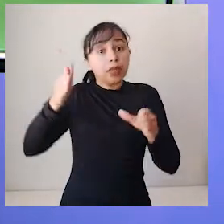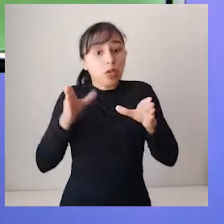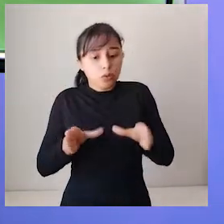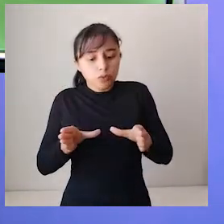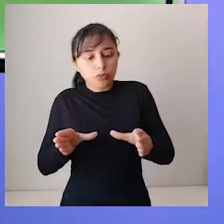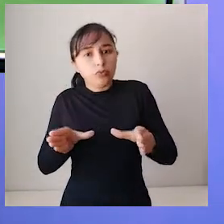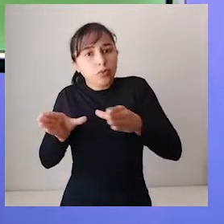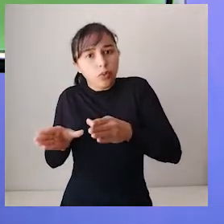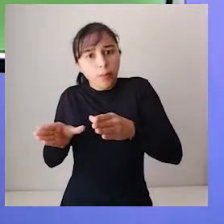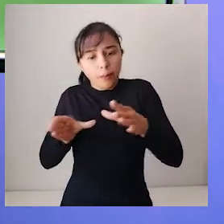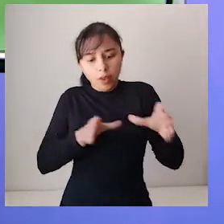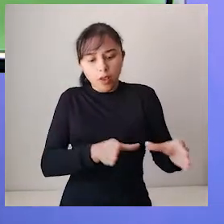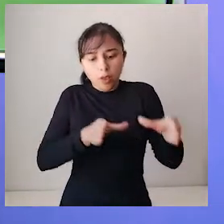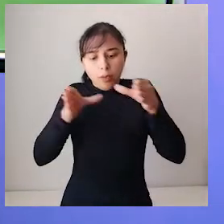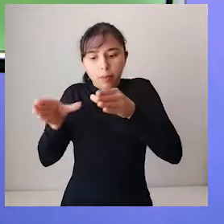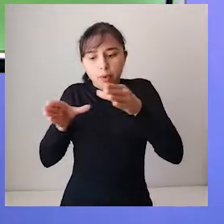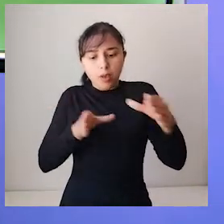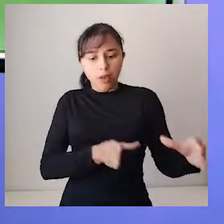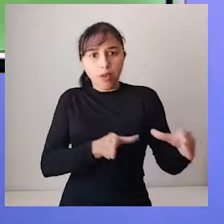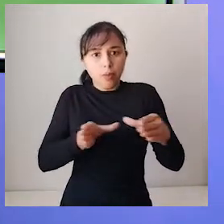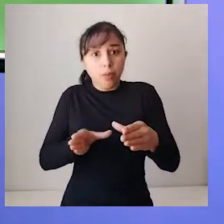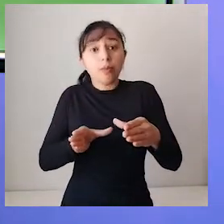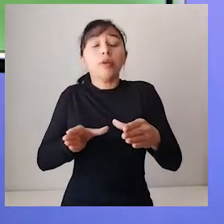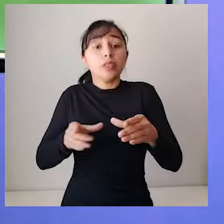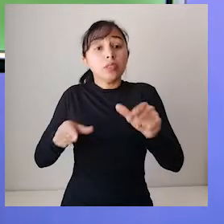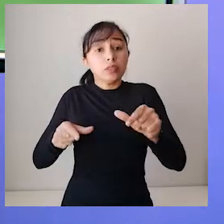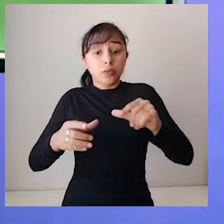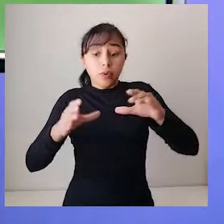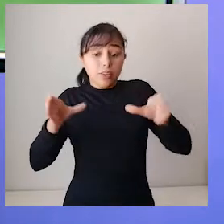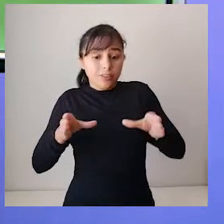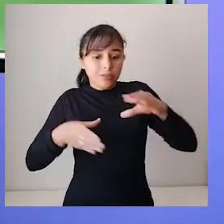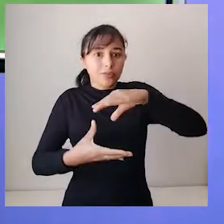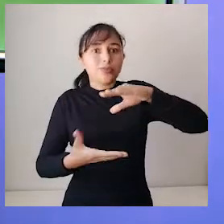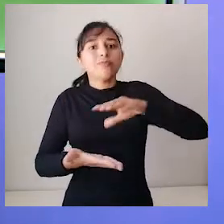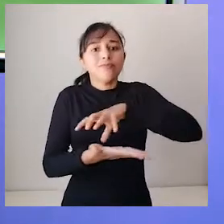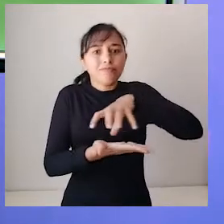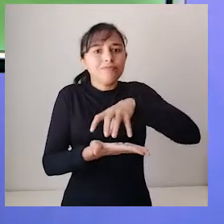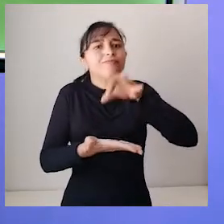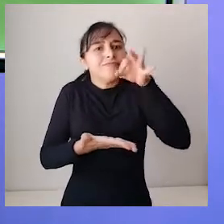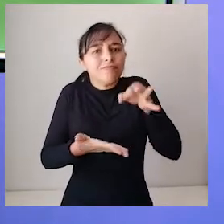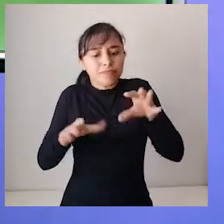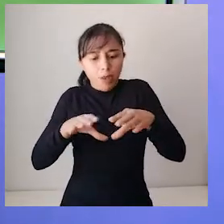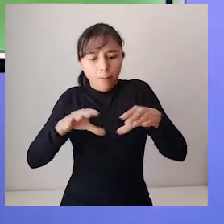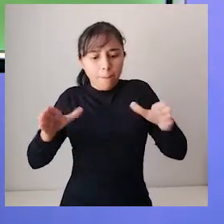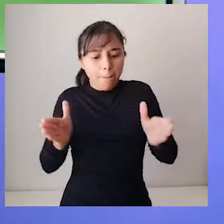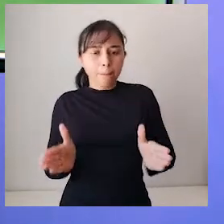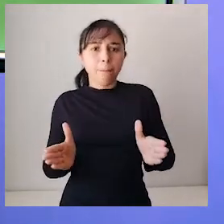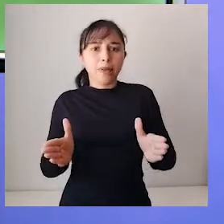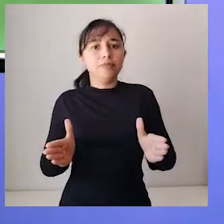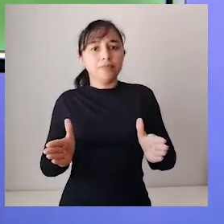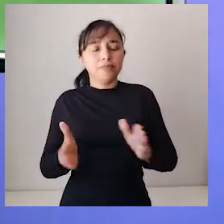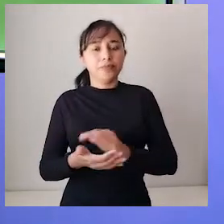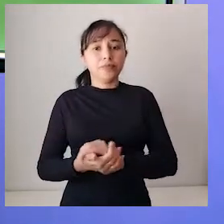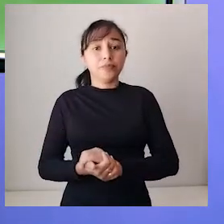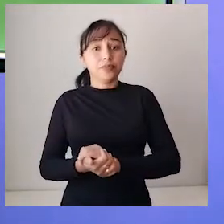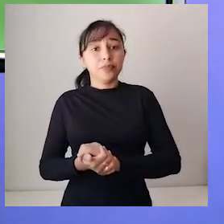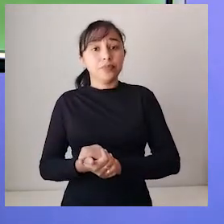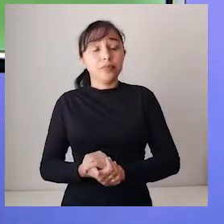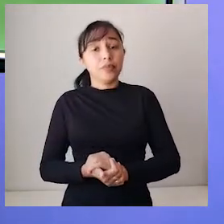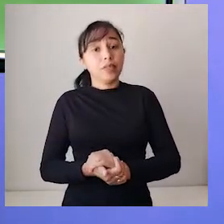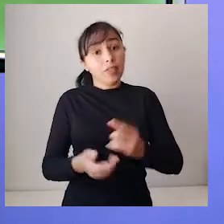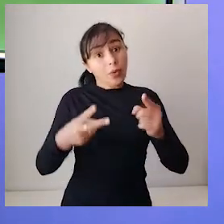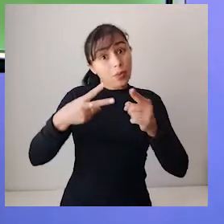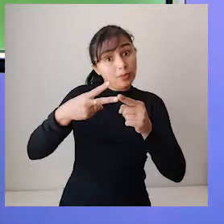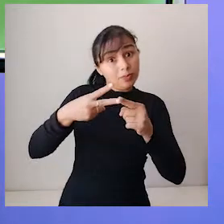tijolinho do lado do outro e ele permanece sempre nessa mesma forma. Já o